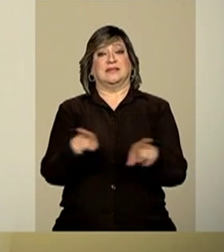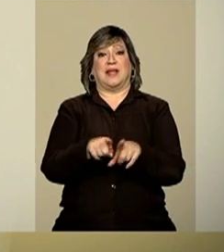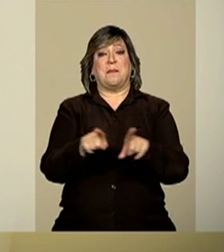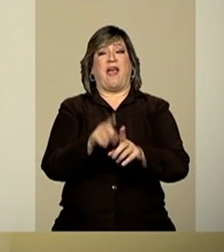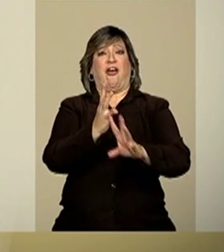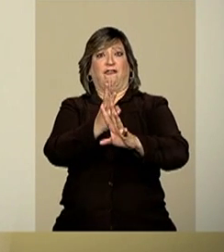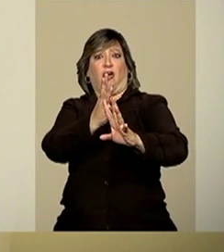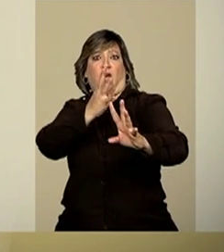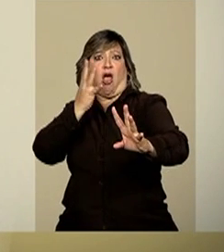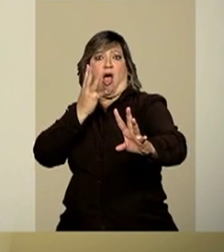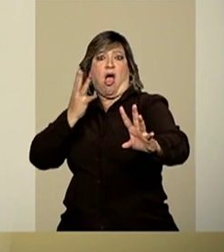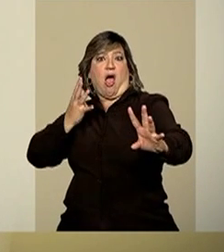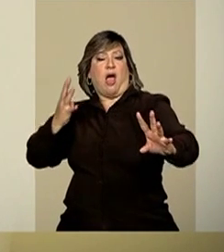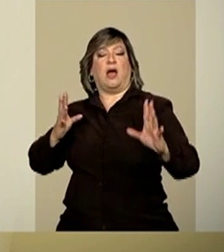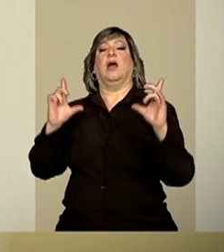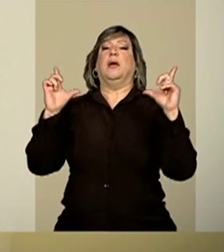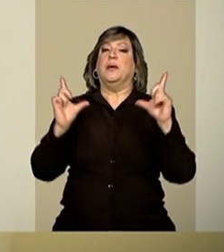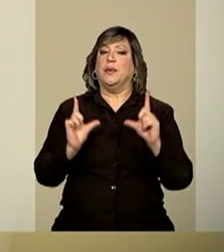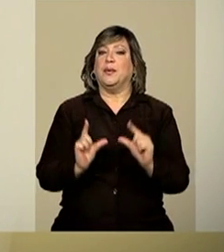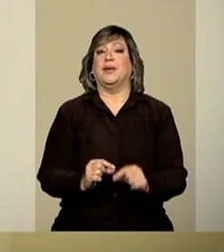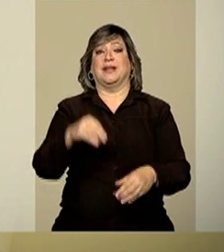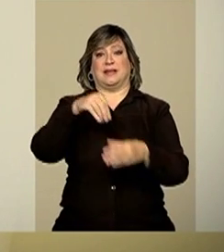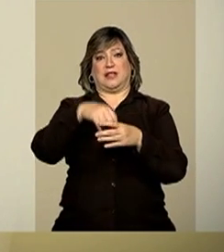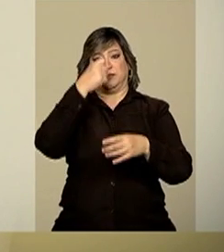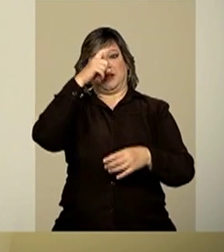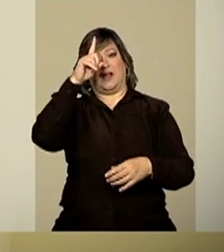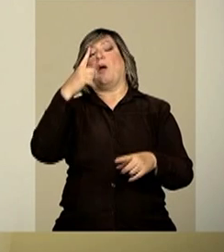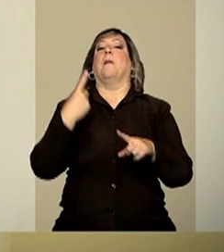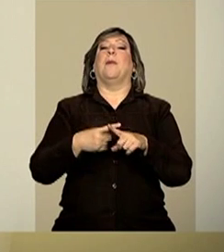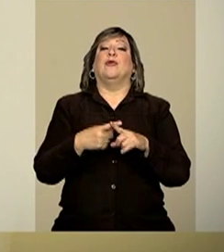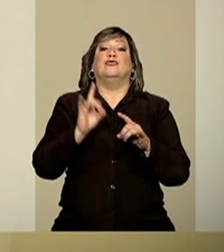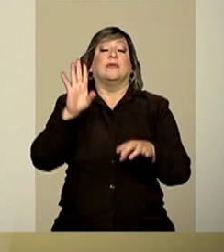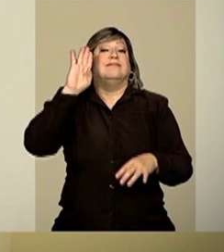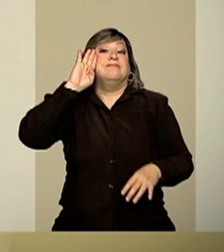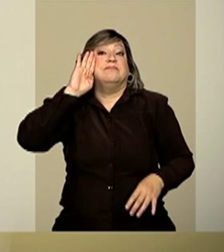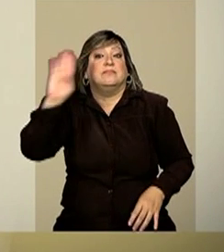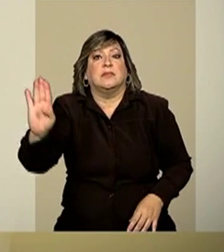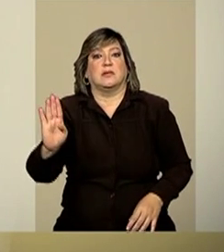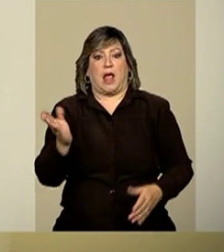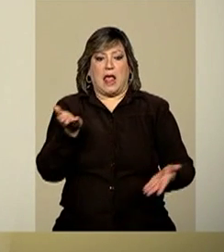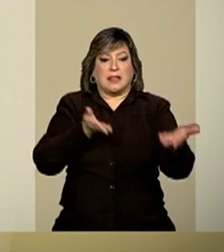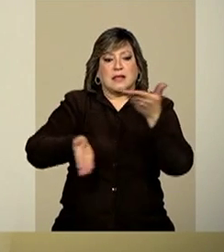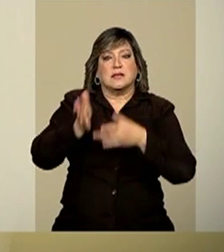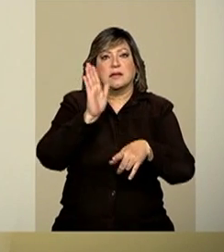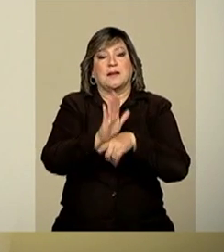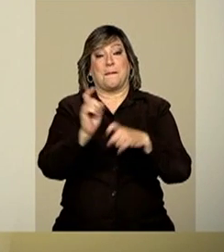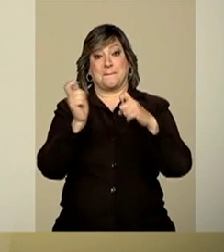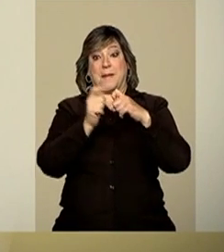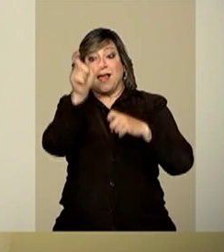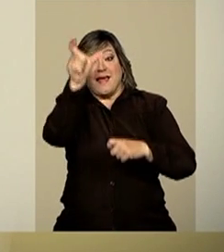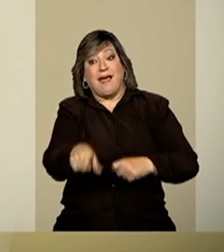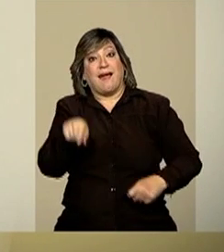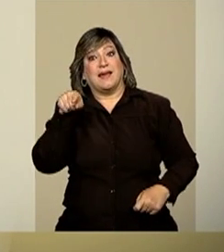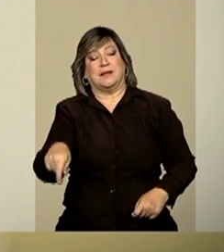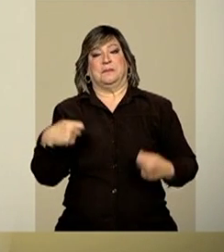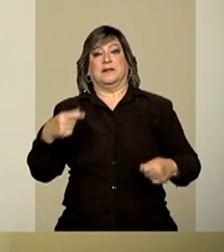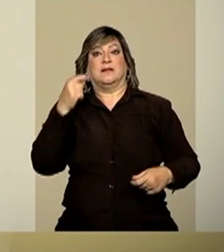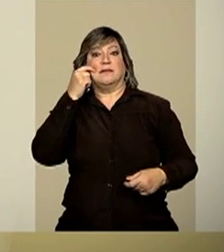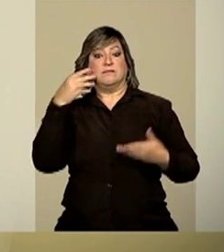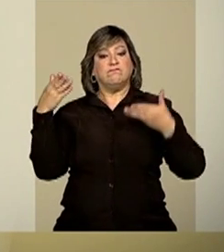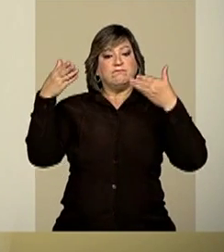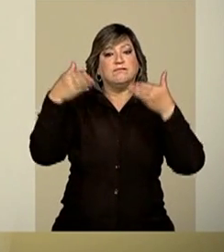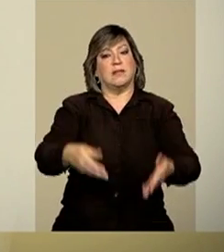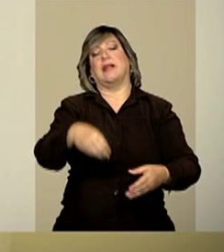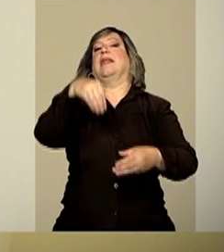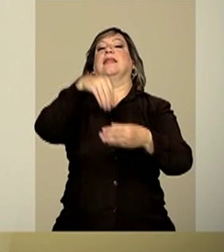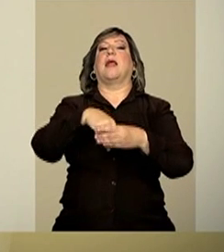muita fila reduzida nos hospitais apenas com a presença atenta e dedicada de um médico em um posto